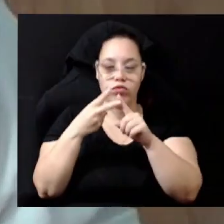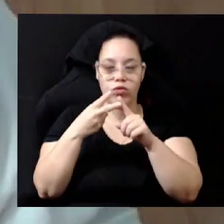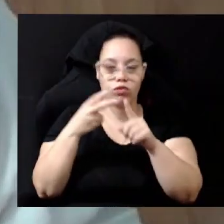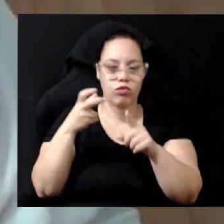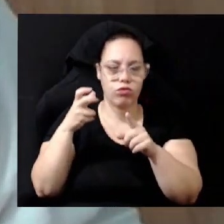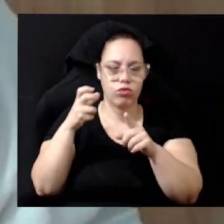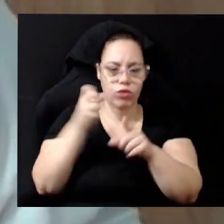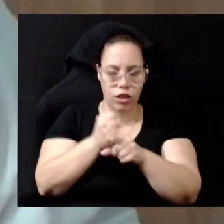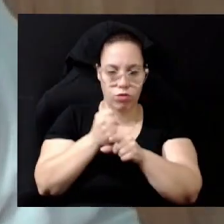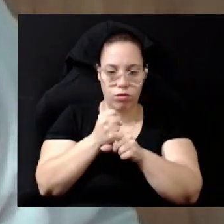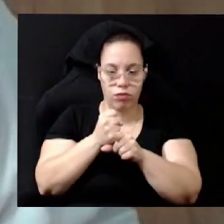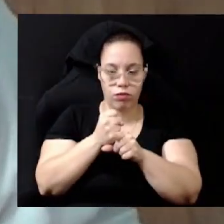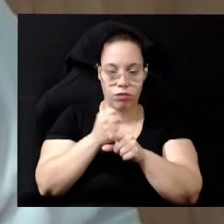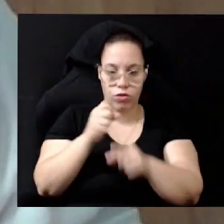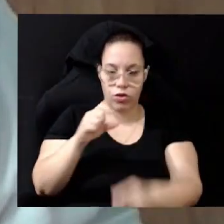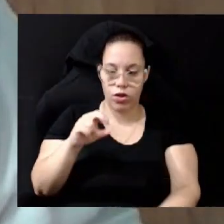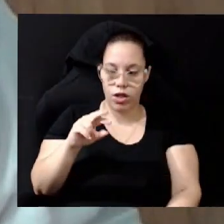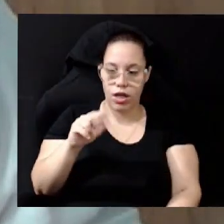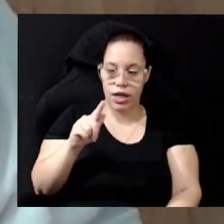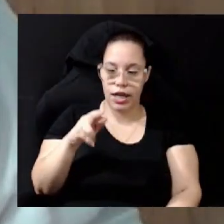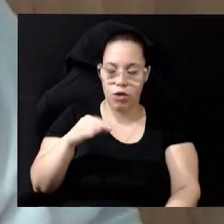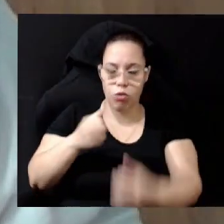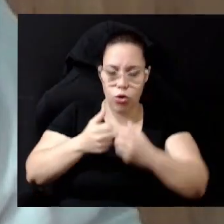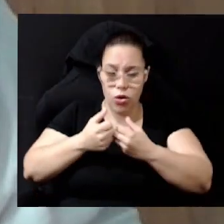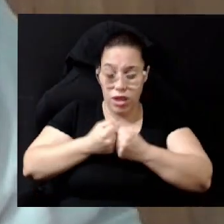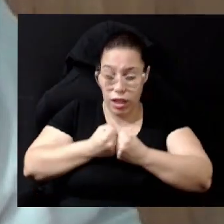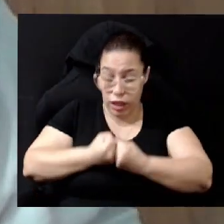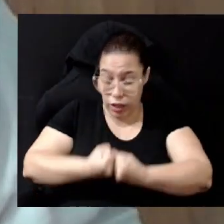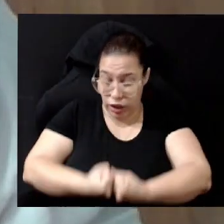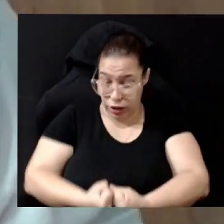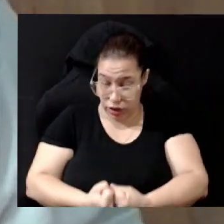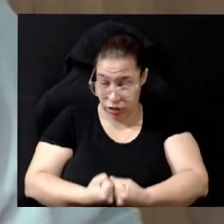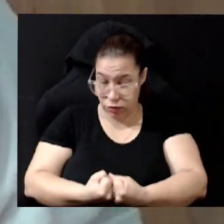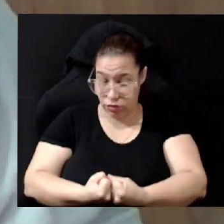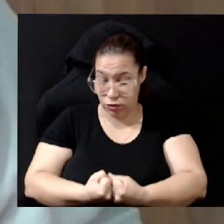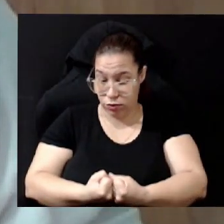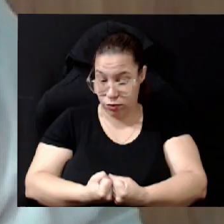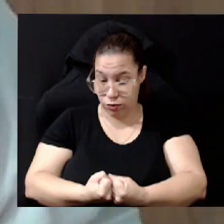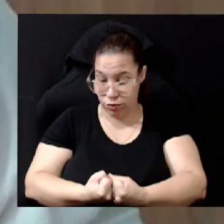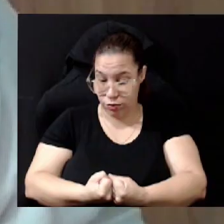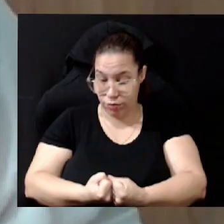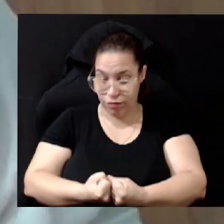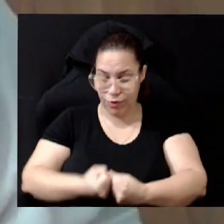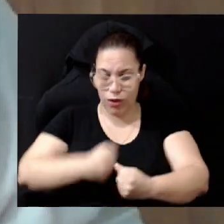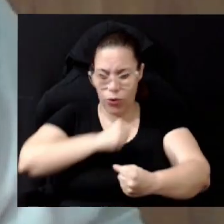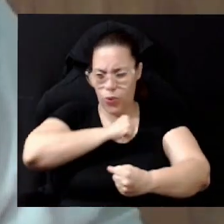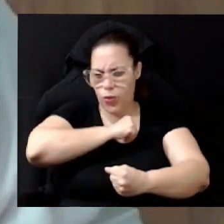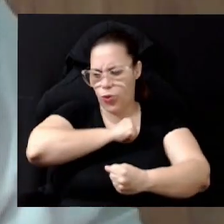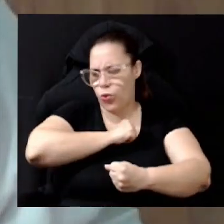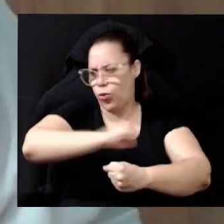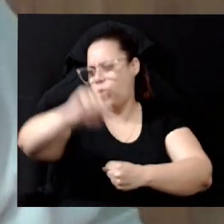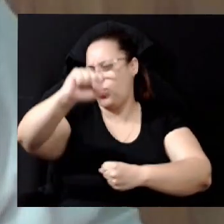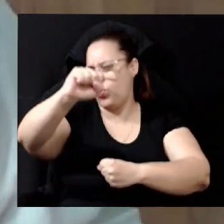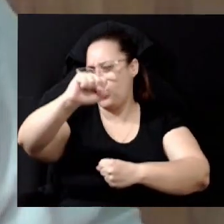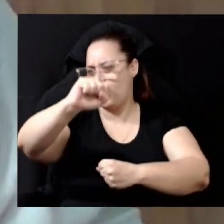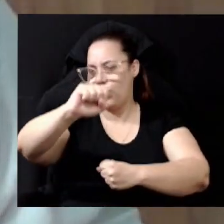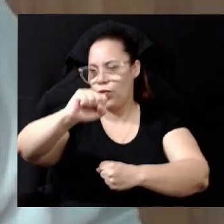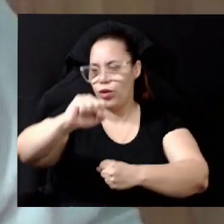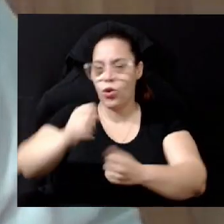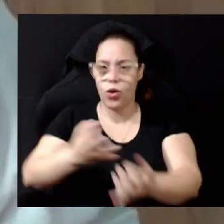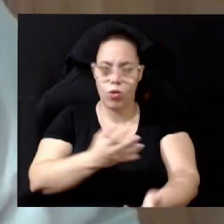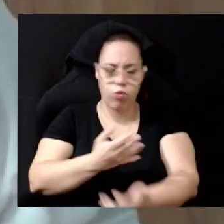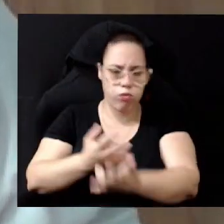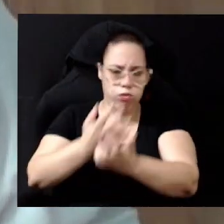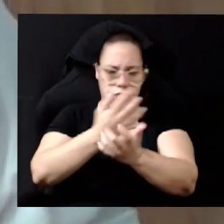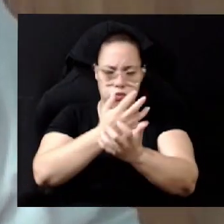folha, grampeie. Os grampos darão peso. Amasse, arremesse,